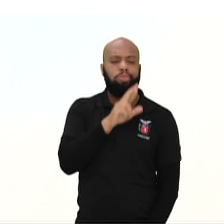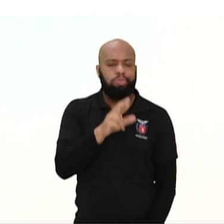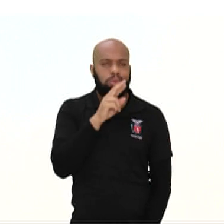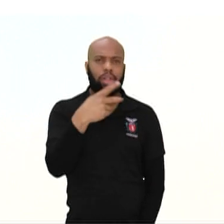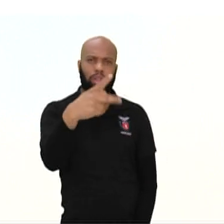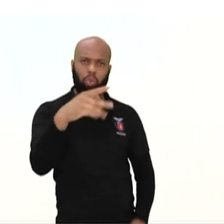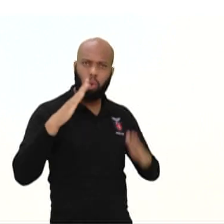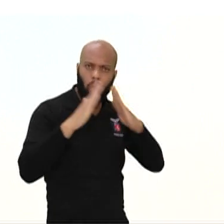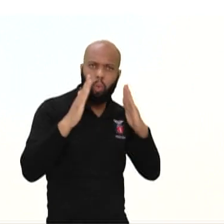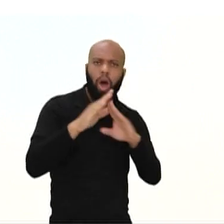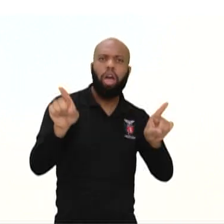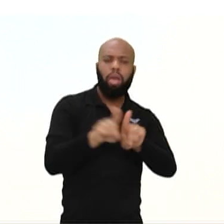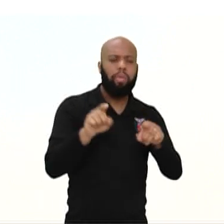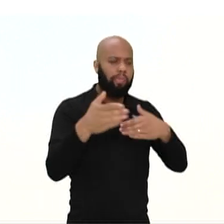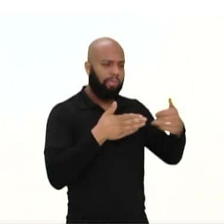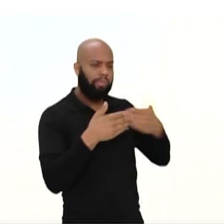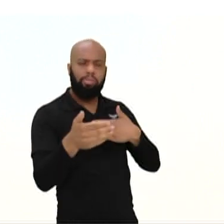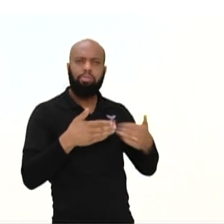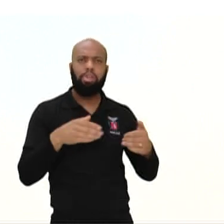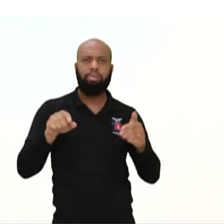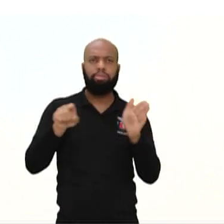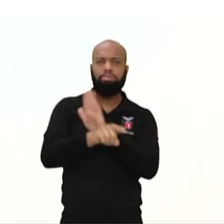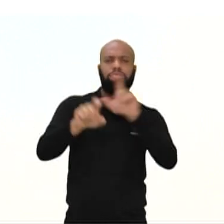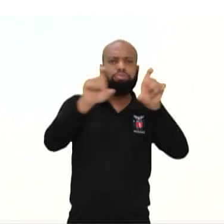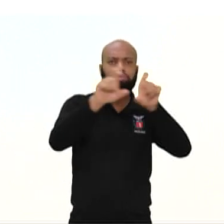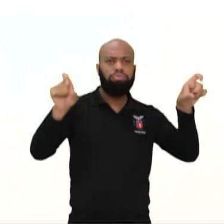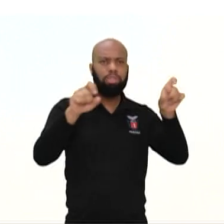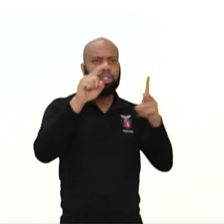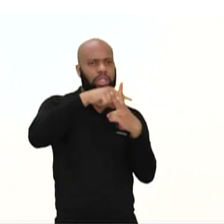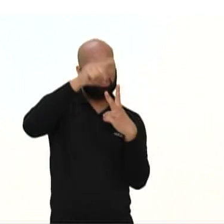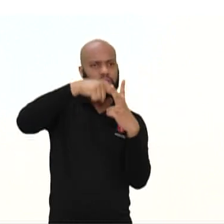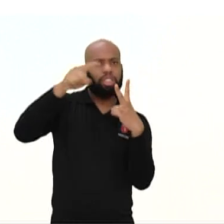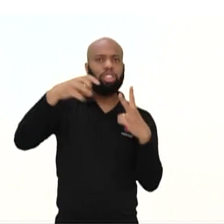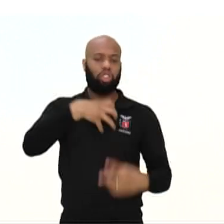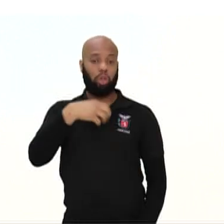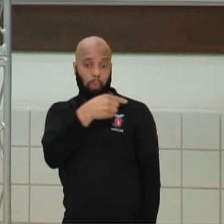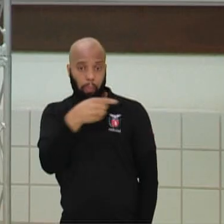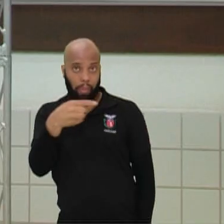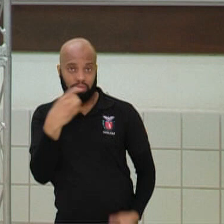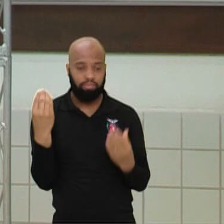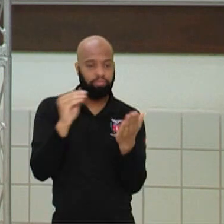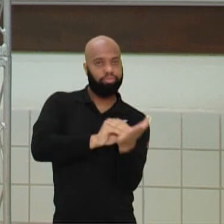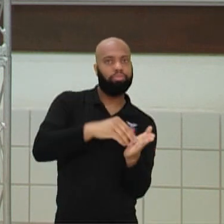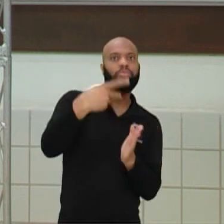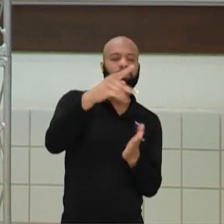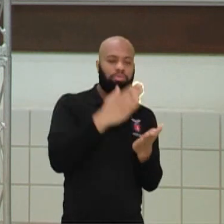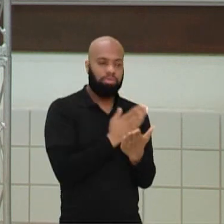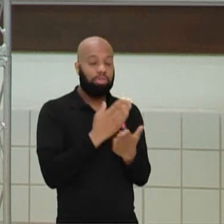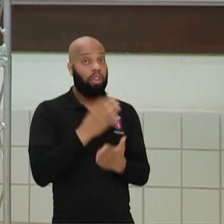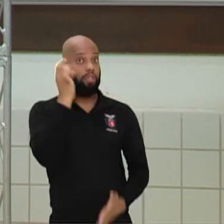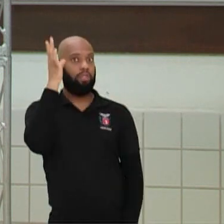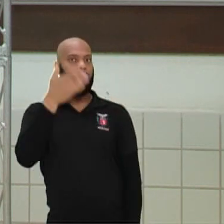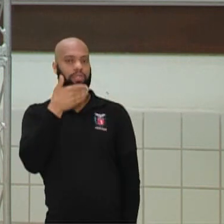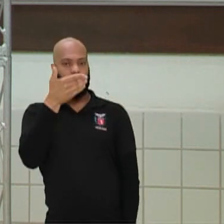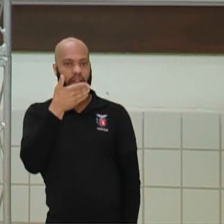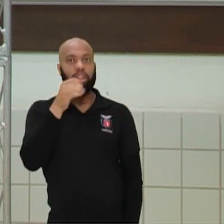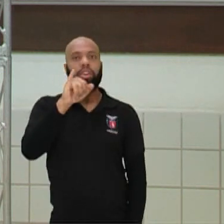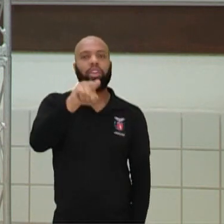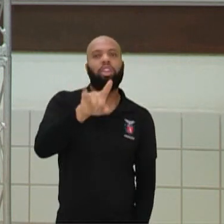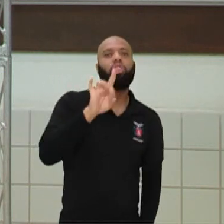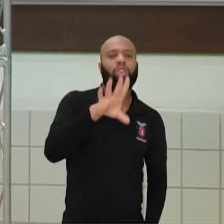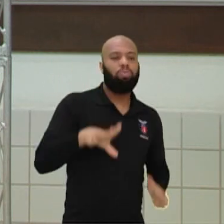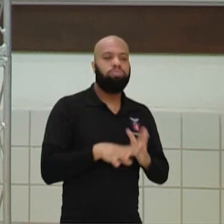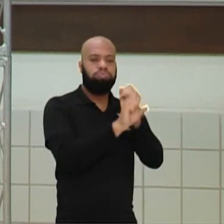em casa qualquer equação, qualquer raiz que seja negativa, anota lá no seu caderno, fica muito fácil se você